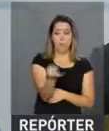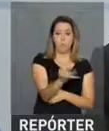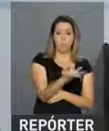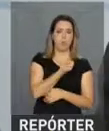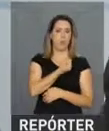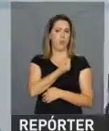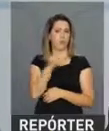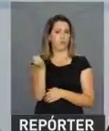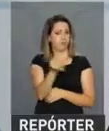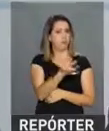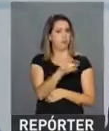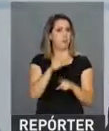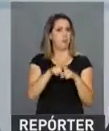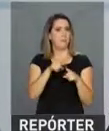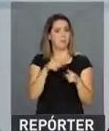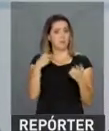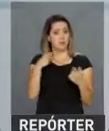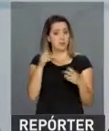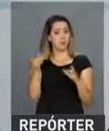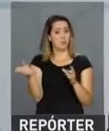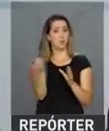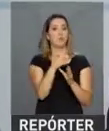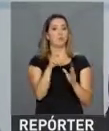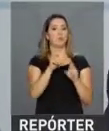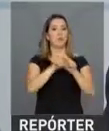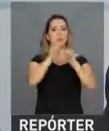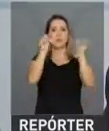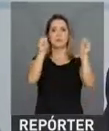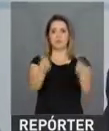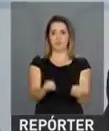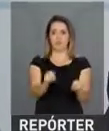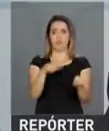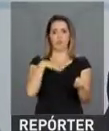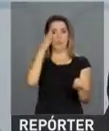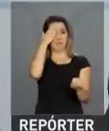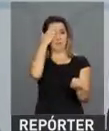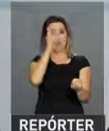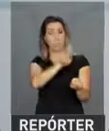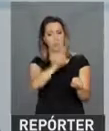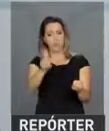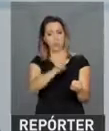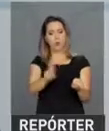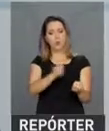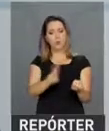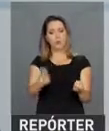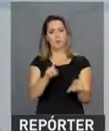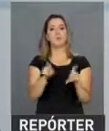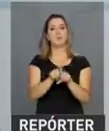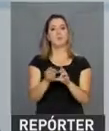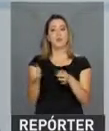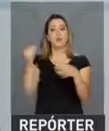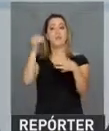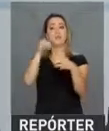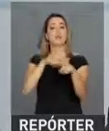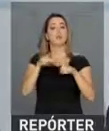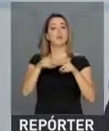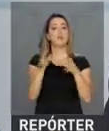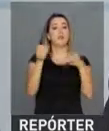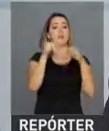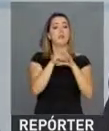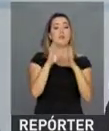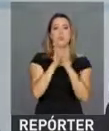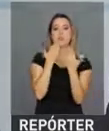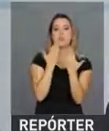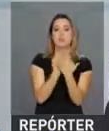controle hoje. E a portaria interministerial Saúde na Escola, que vai nos permitir também, ao